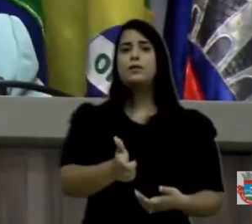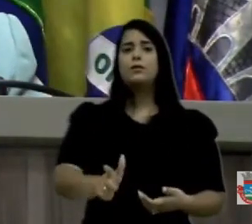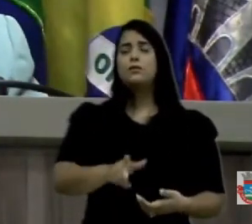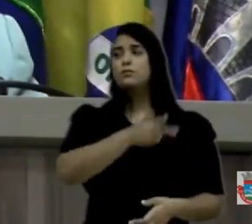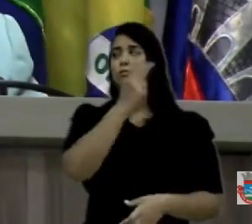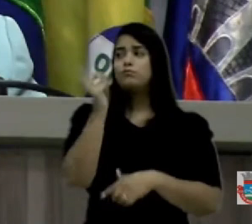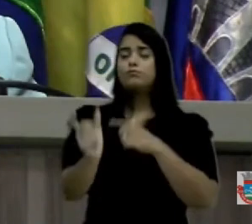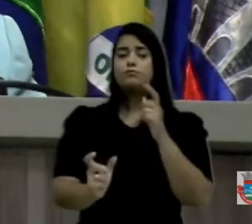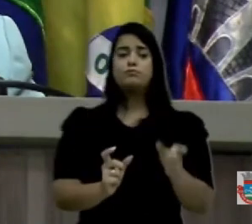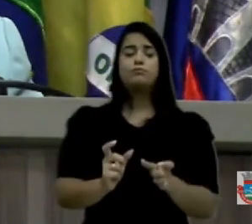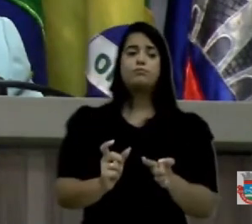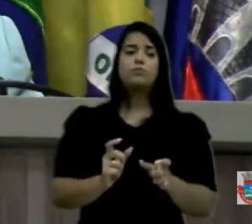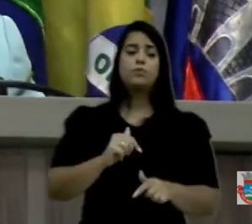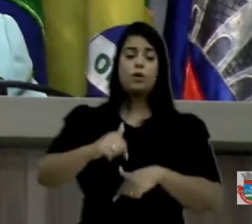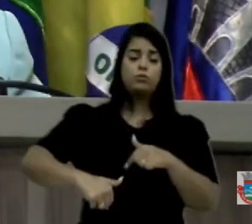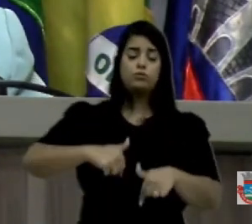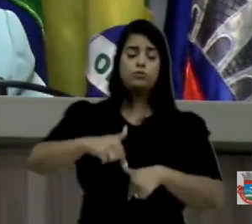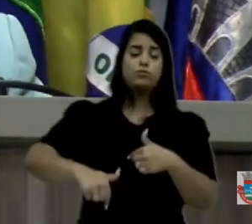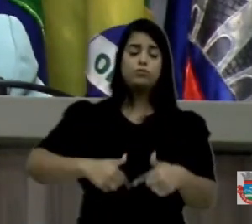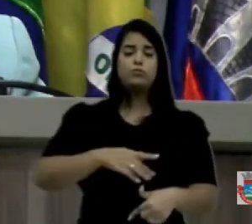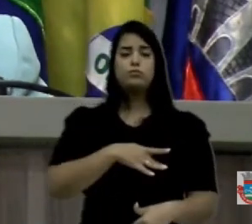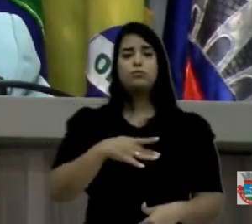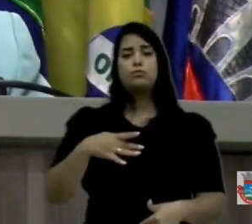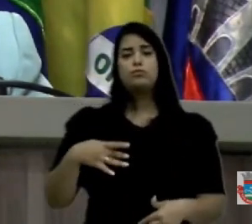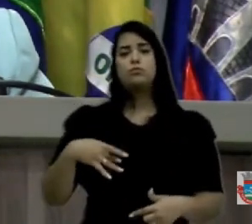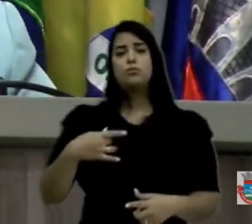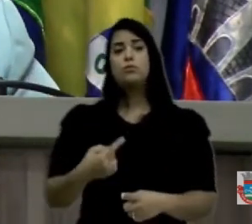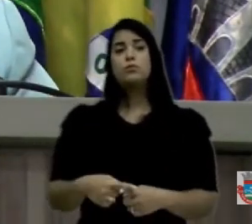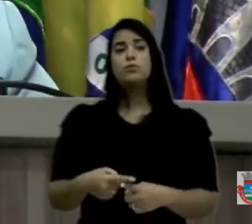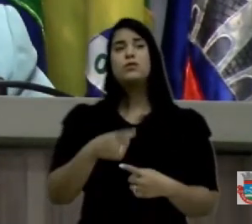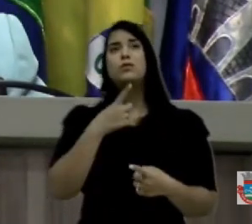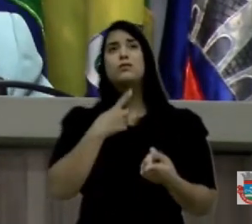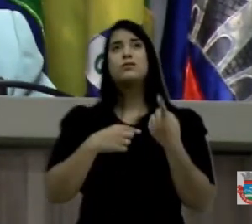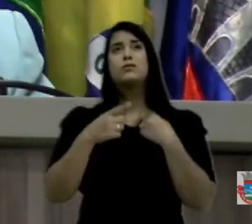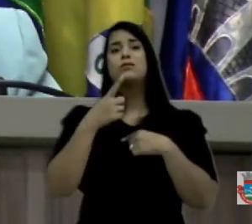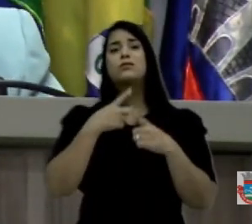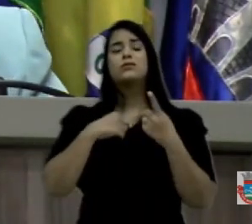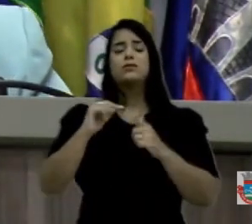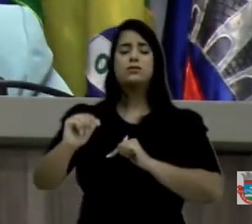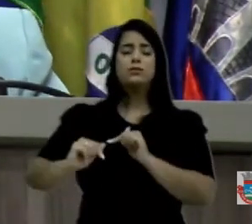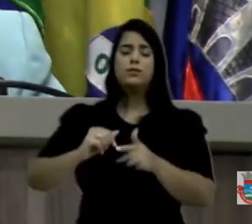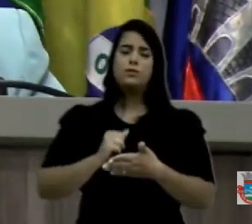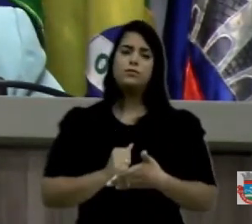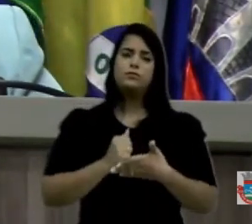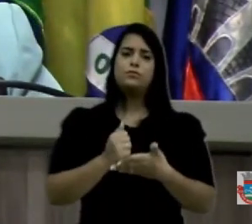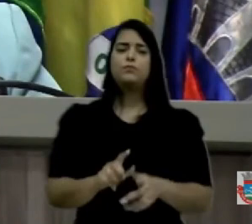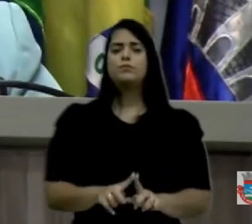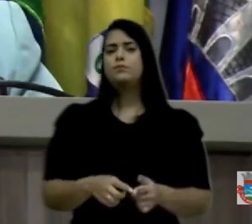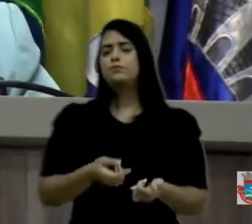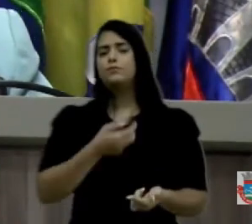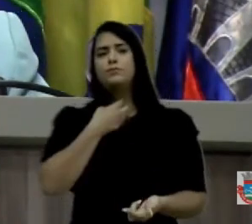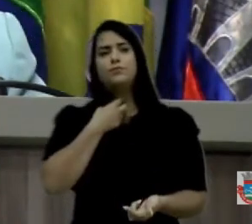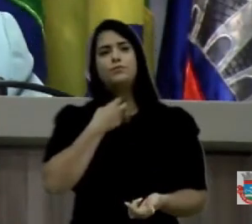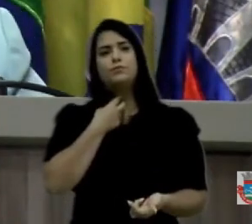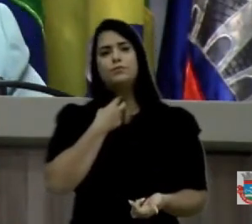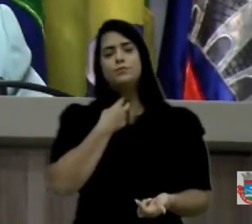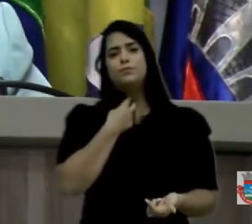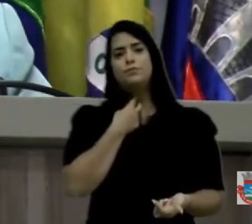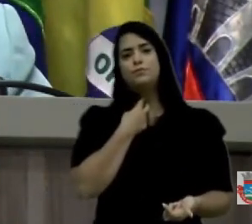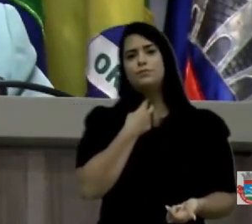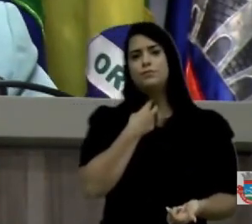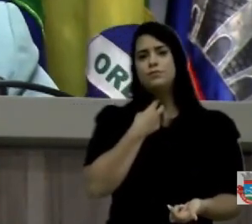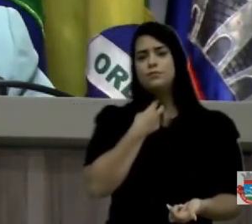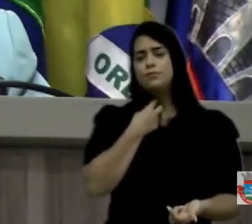lutam pela saúde vem passando por querer fazer querer ajudar e não poder Mas Não